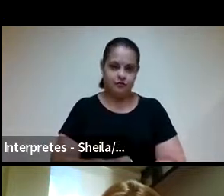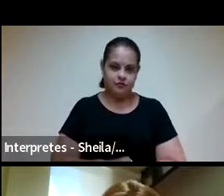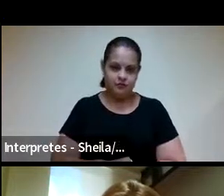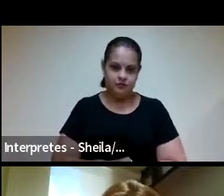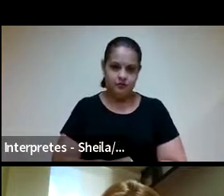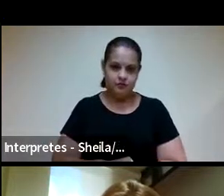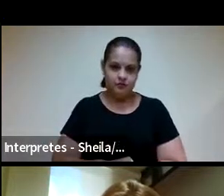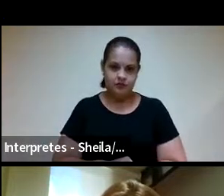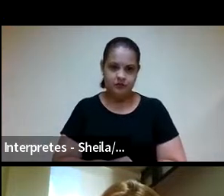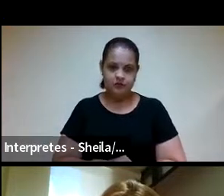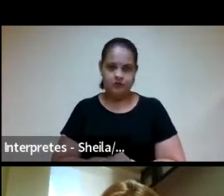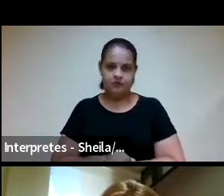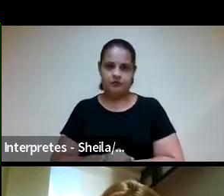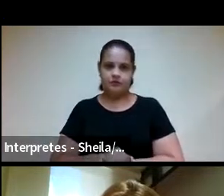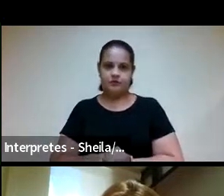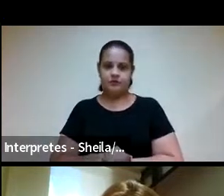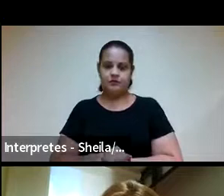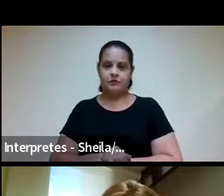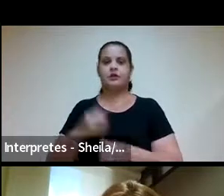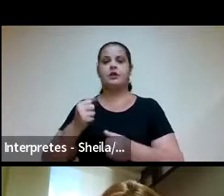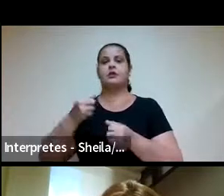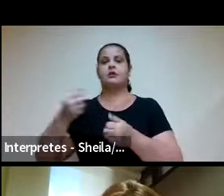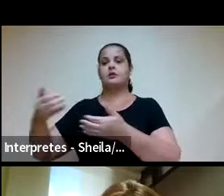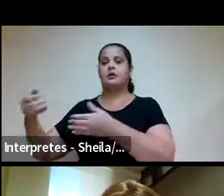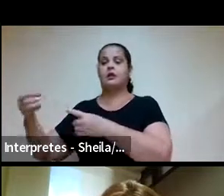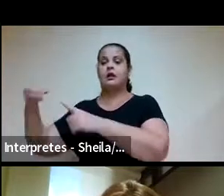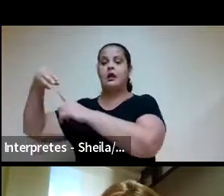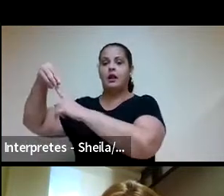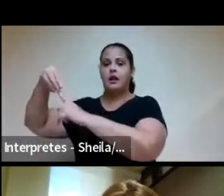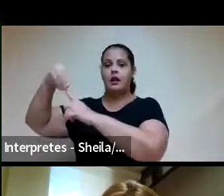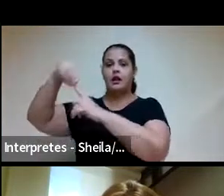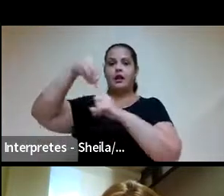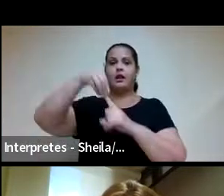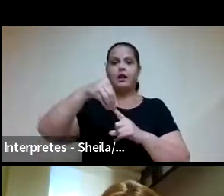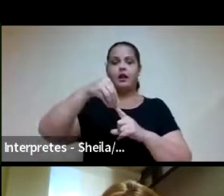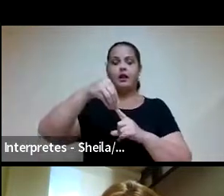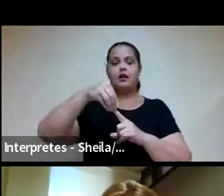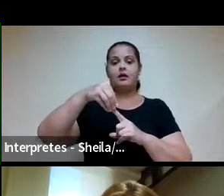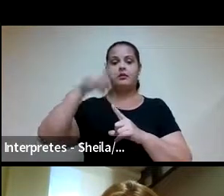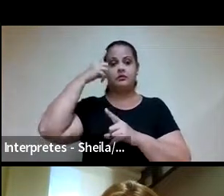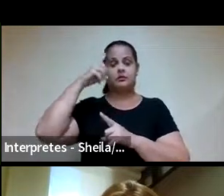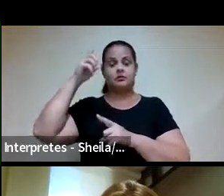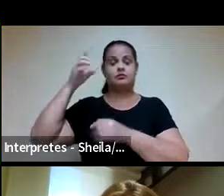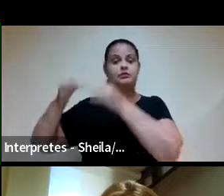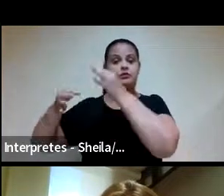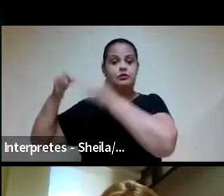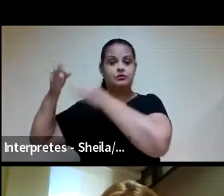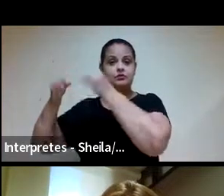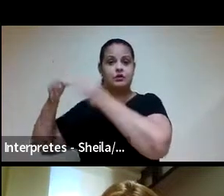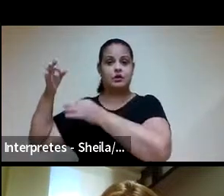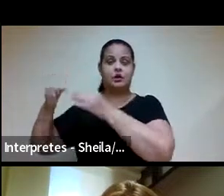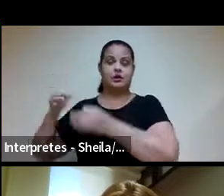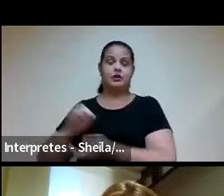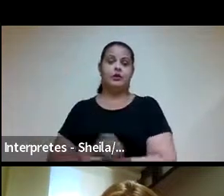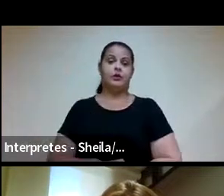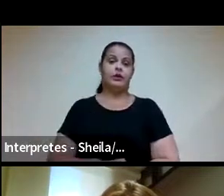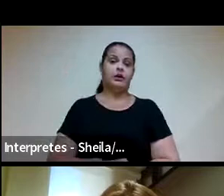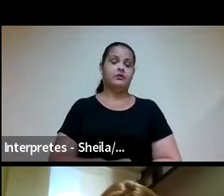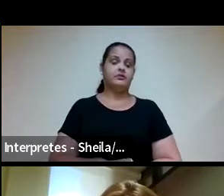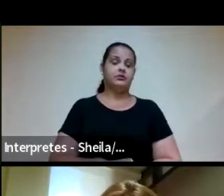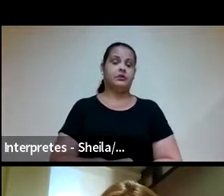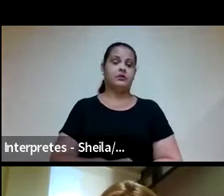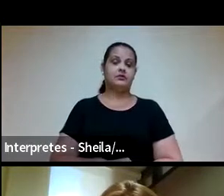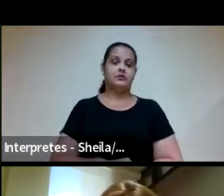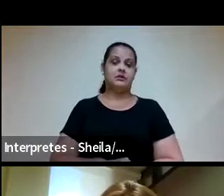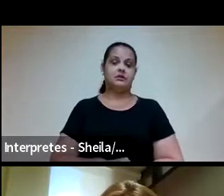audiência, independentemente de intimação, presume-se, caso ela não compareça, que desistiu de ouvi-la. STJ, primeira